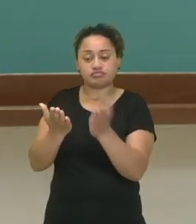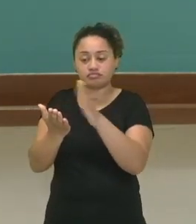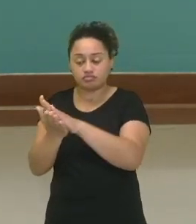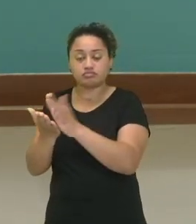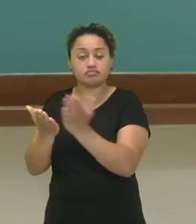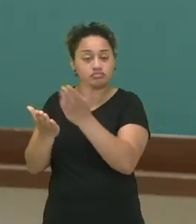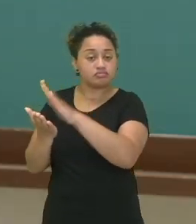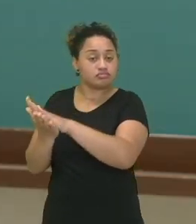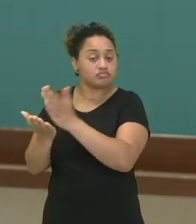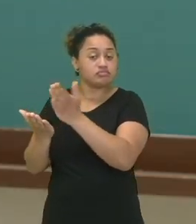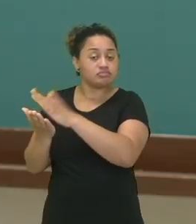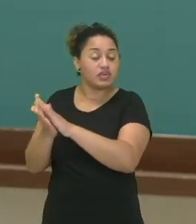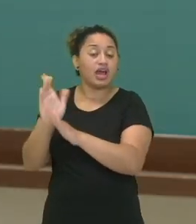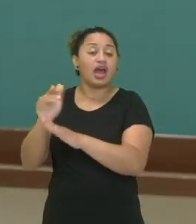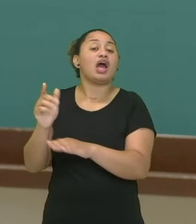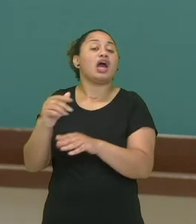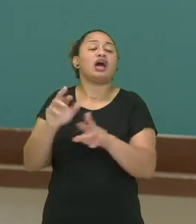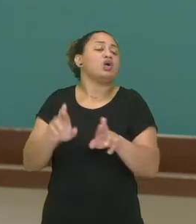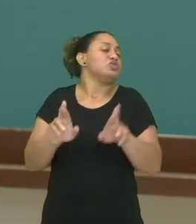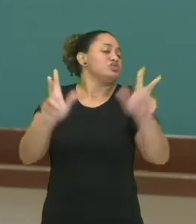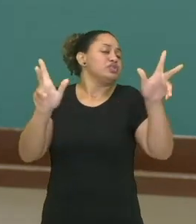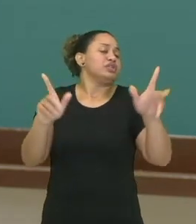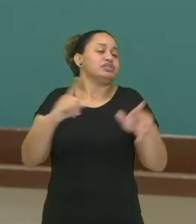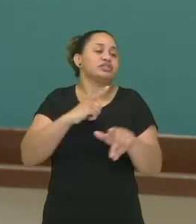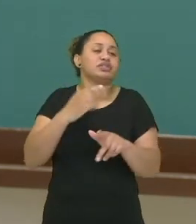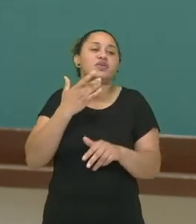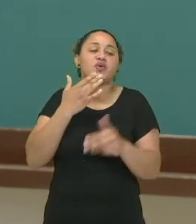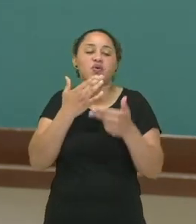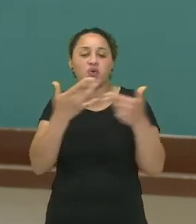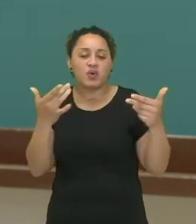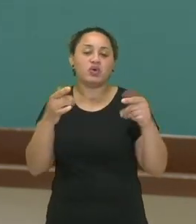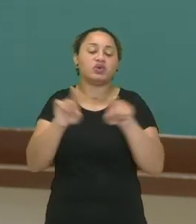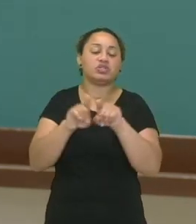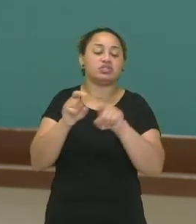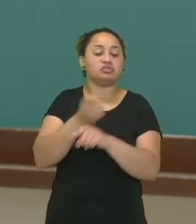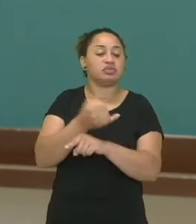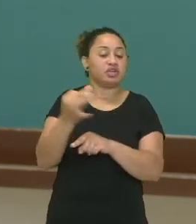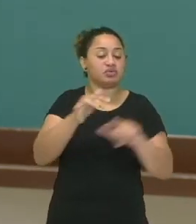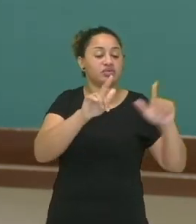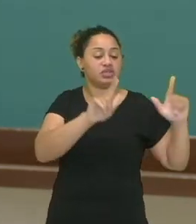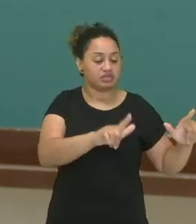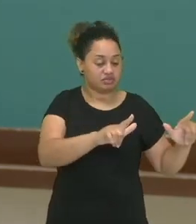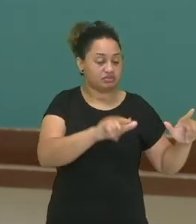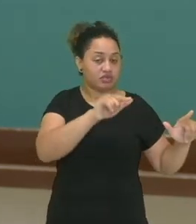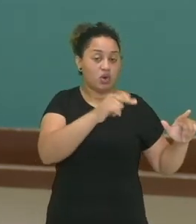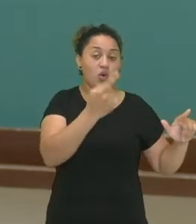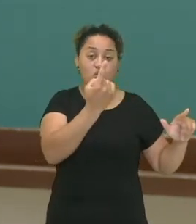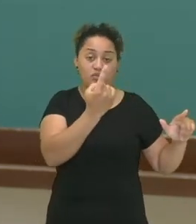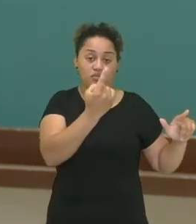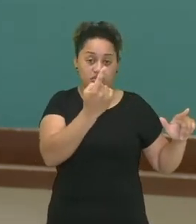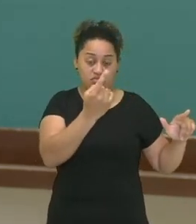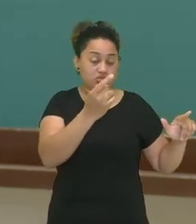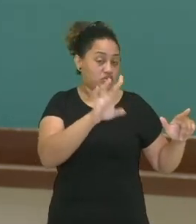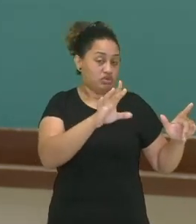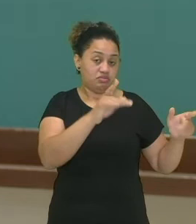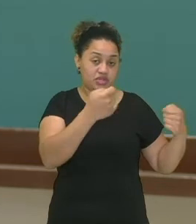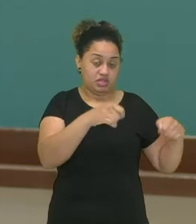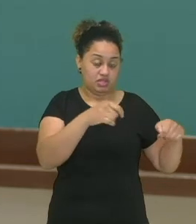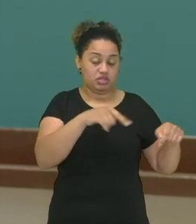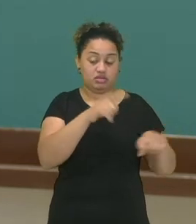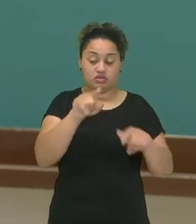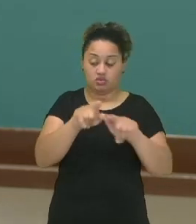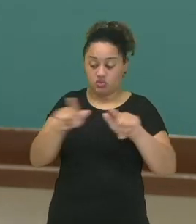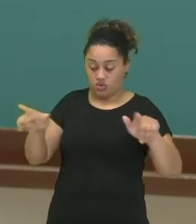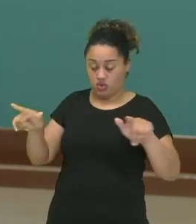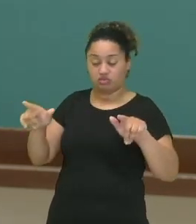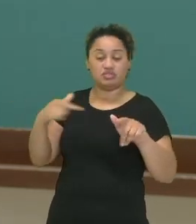semelhança. A diferença está na questão das cores e na quantidade de matrizes, né? A xilogravura só tem uma matriz, ela vai sair